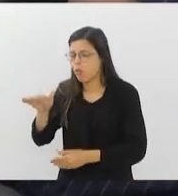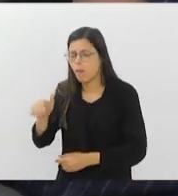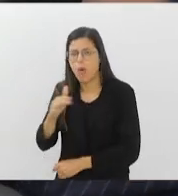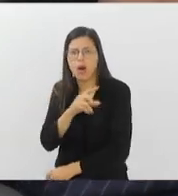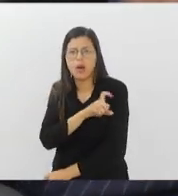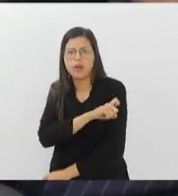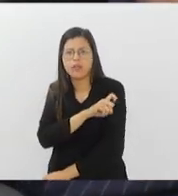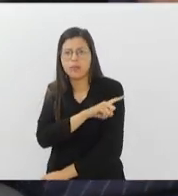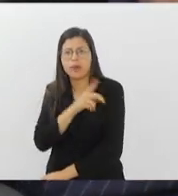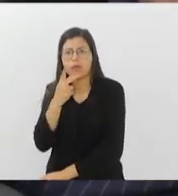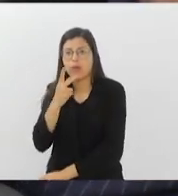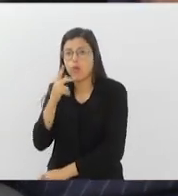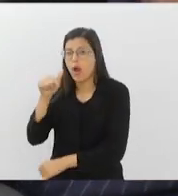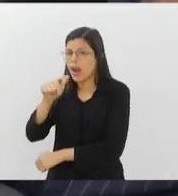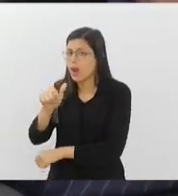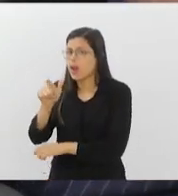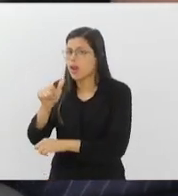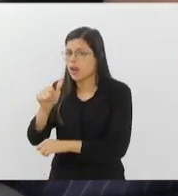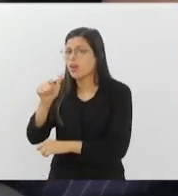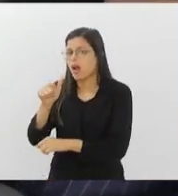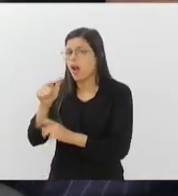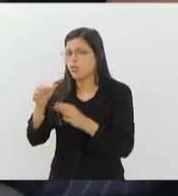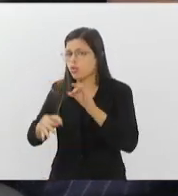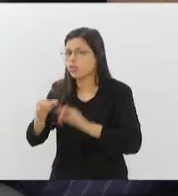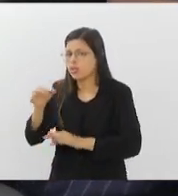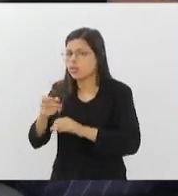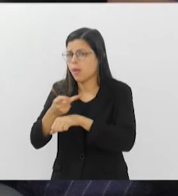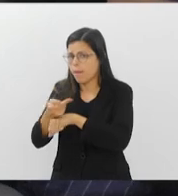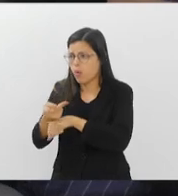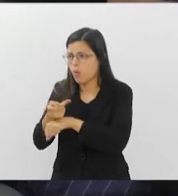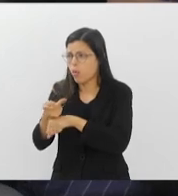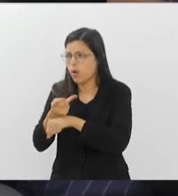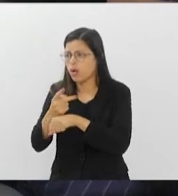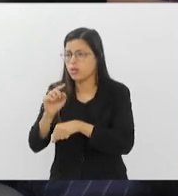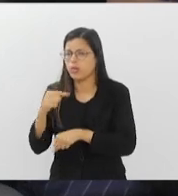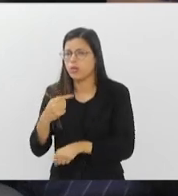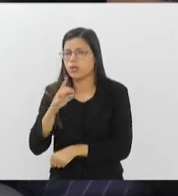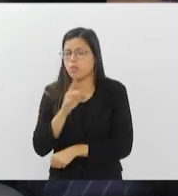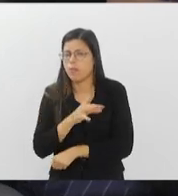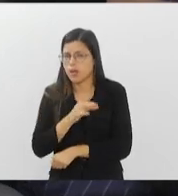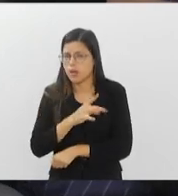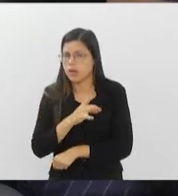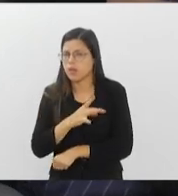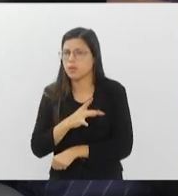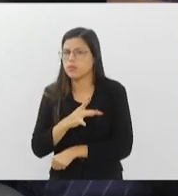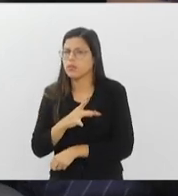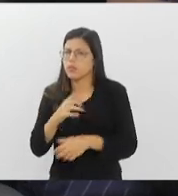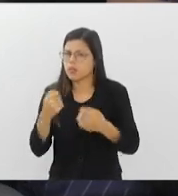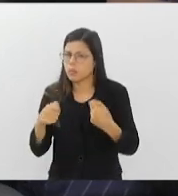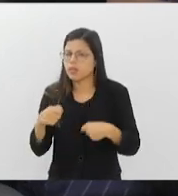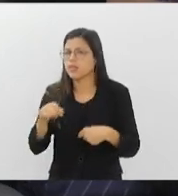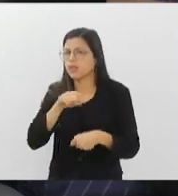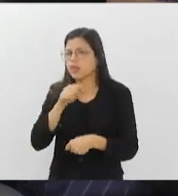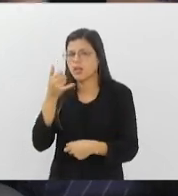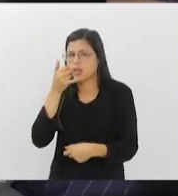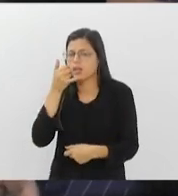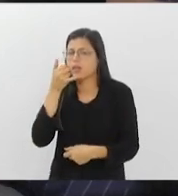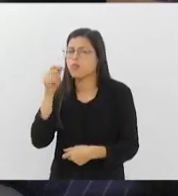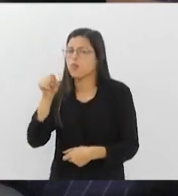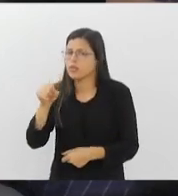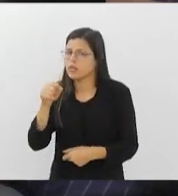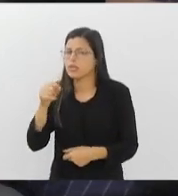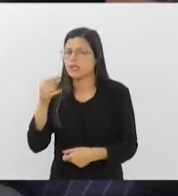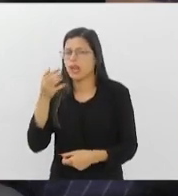procurado da justiça, a gente tem medo dele, mas eu precisava que vocês chamassem a polícia aqui para prender ele. E uma